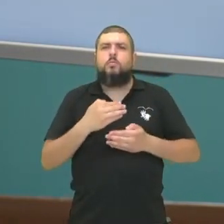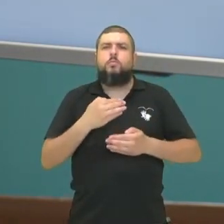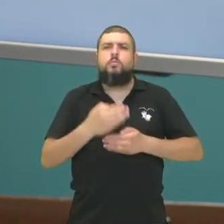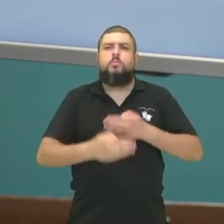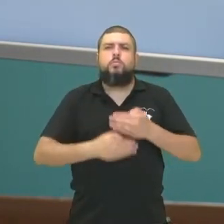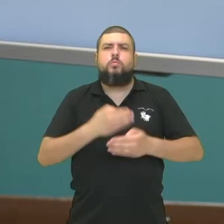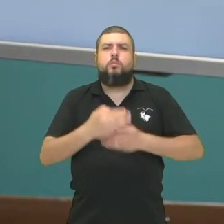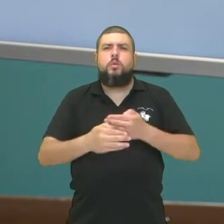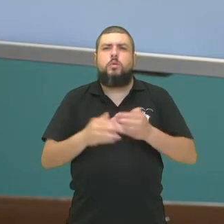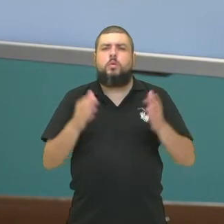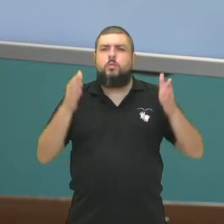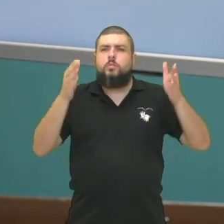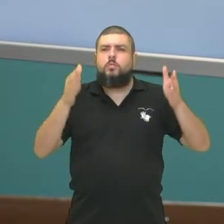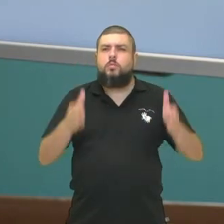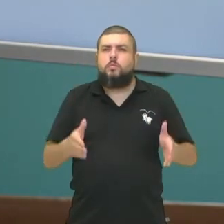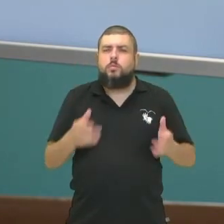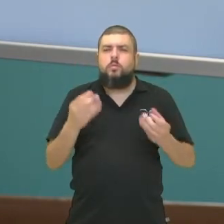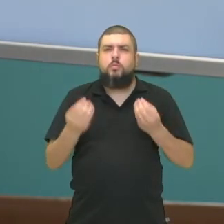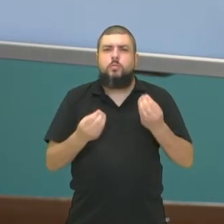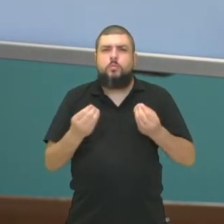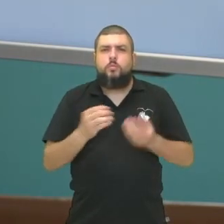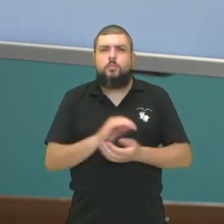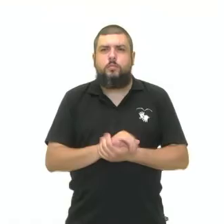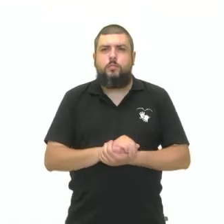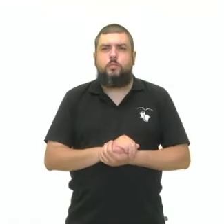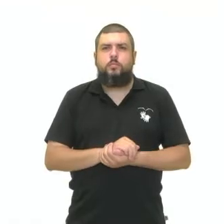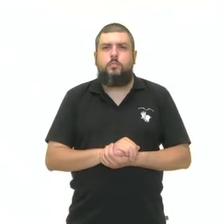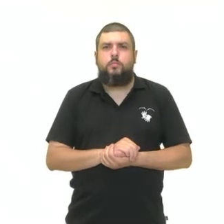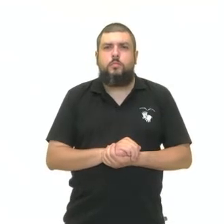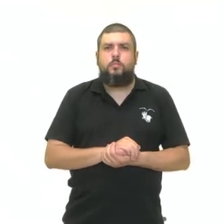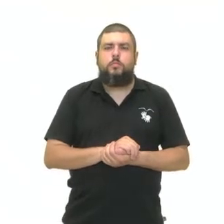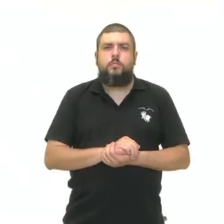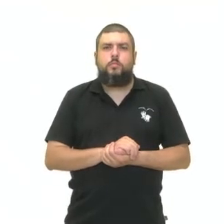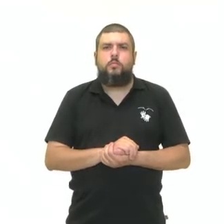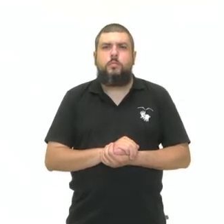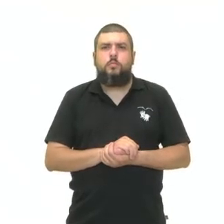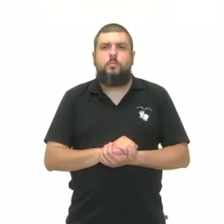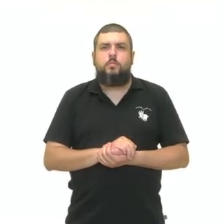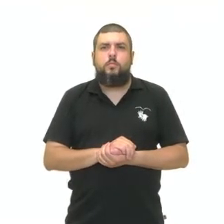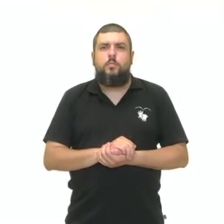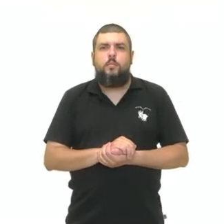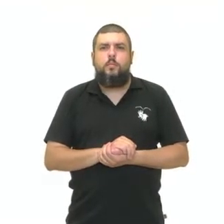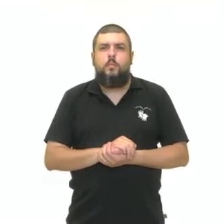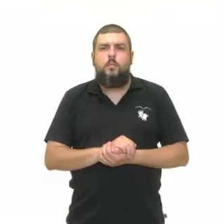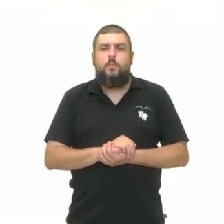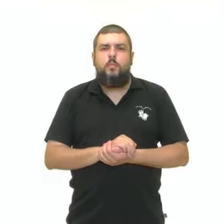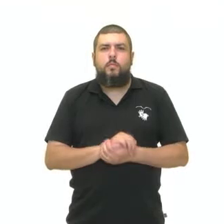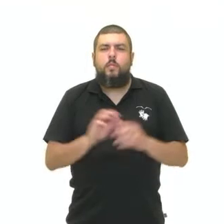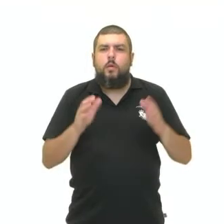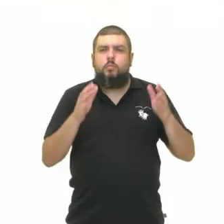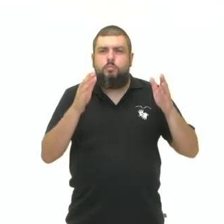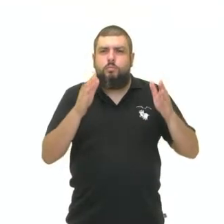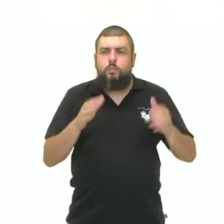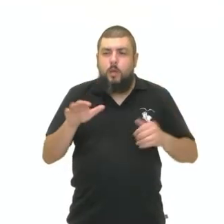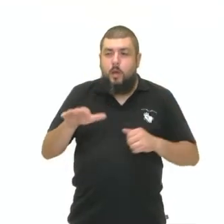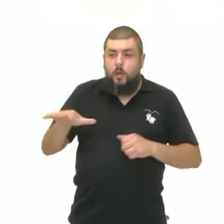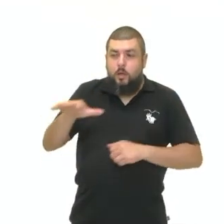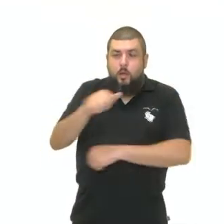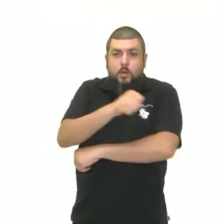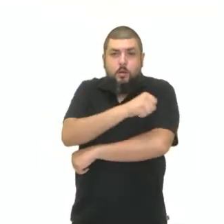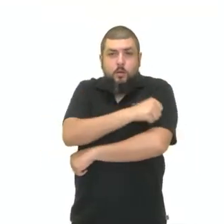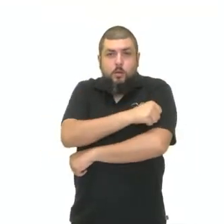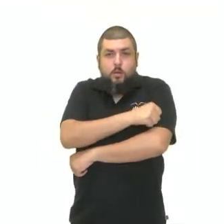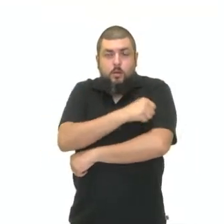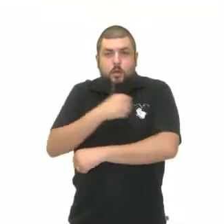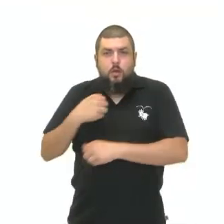nesse corpo da notícia que estamos lendo. A ideia é que eles próprios se perguntem: essa notícia tem